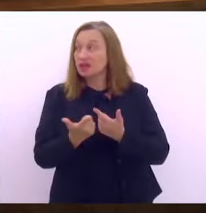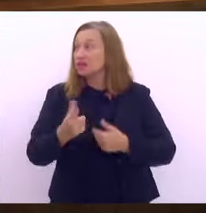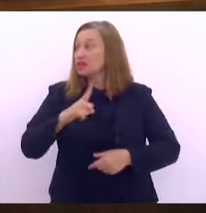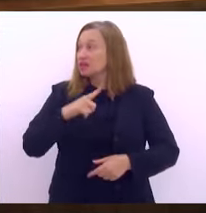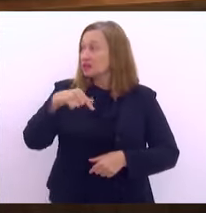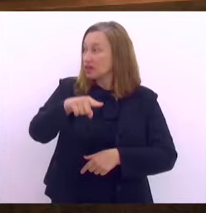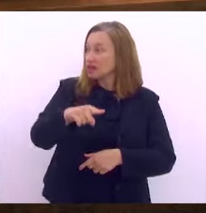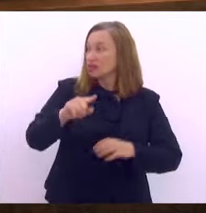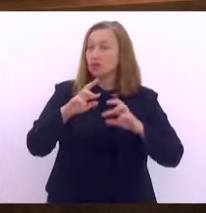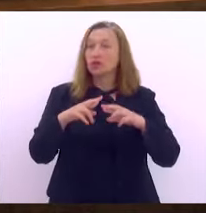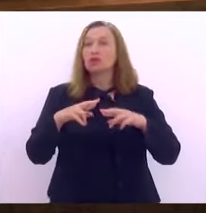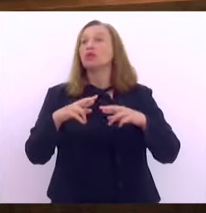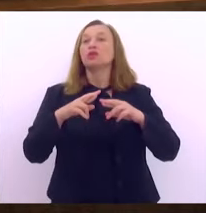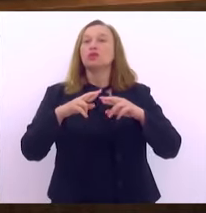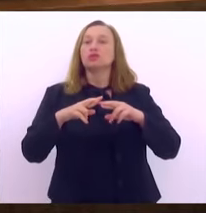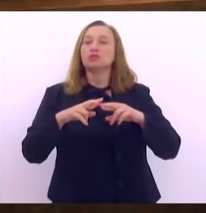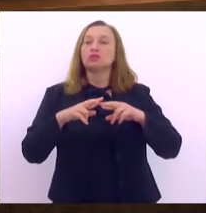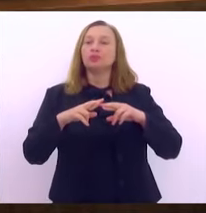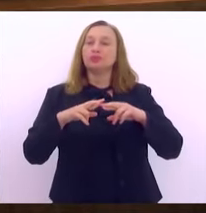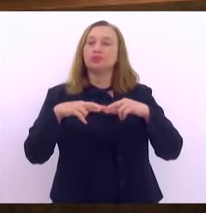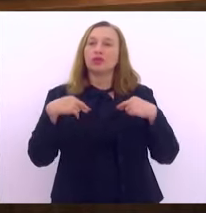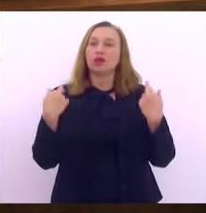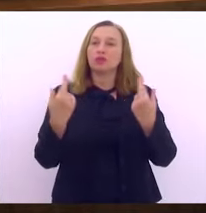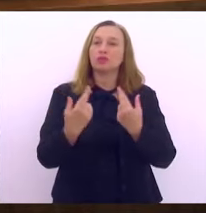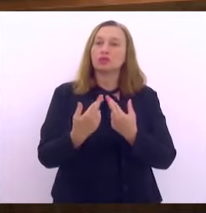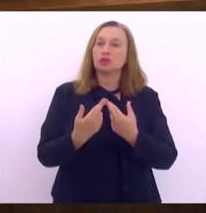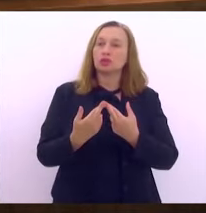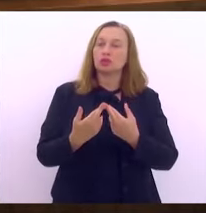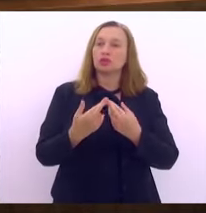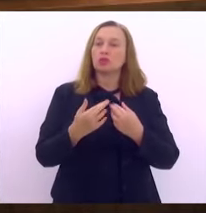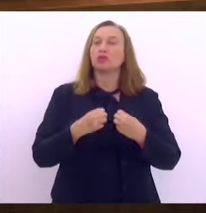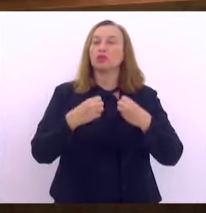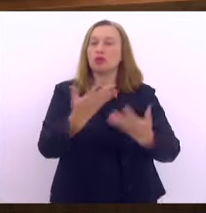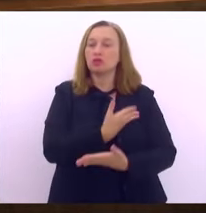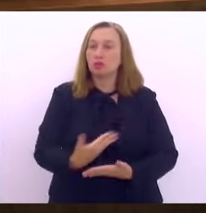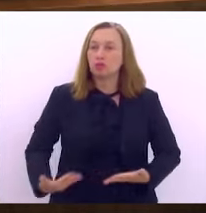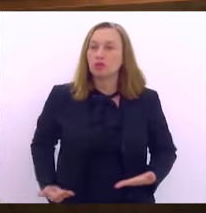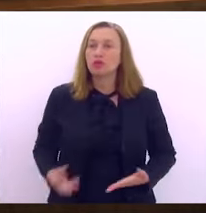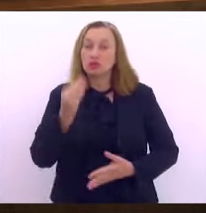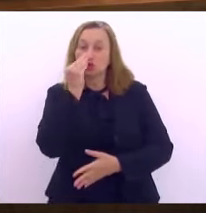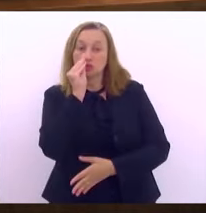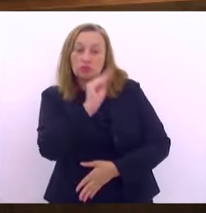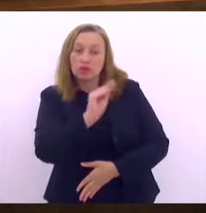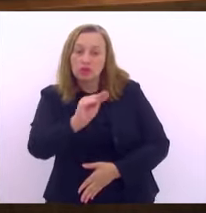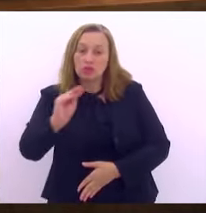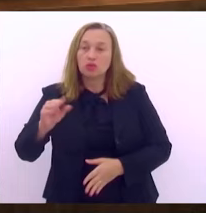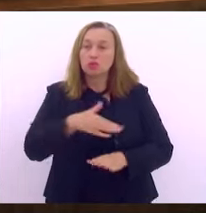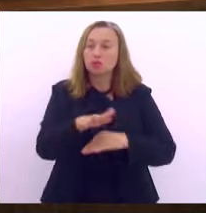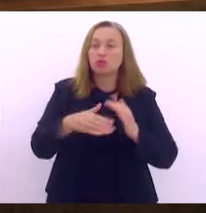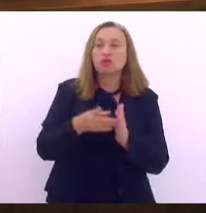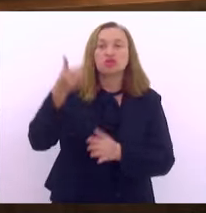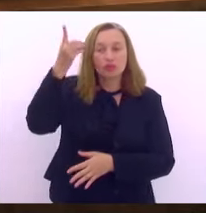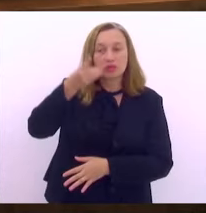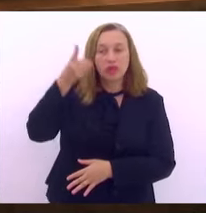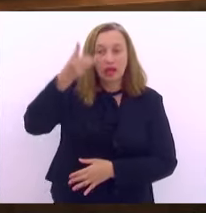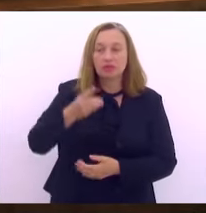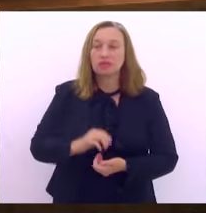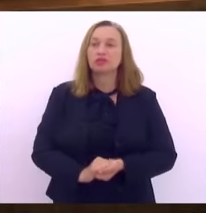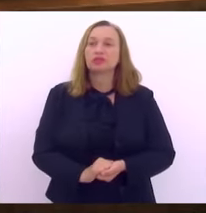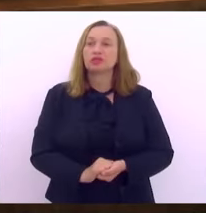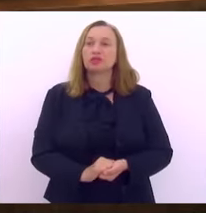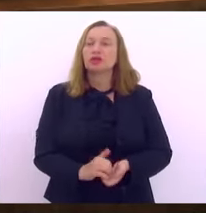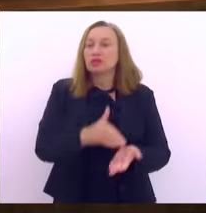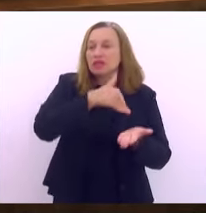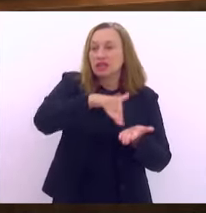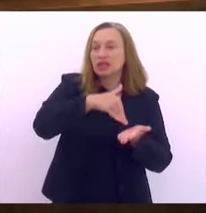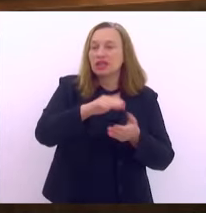audiência pública, desrespeitou o deputado Delaroli, desrespeitou os demais deputados na mesa. Além disso, um